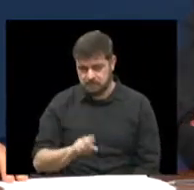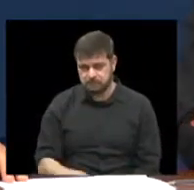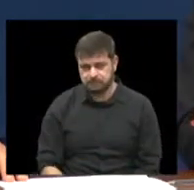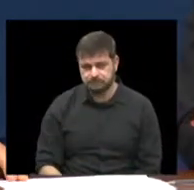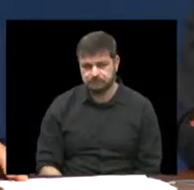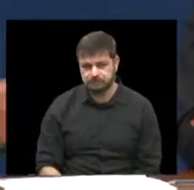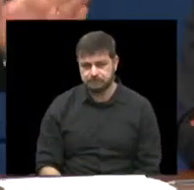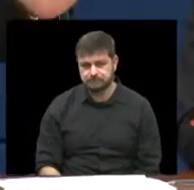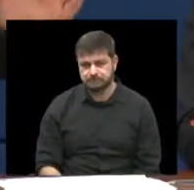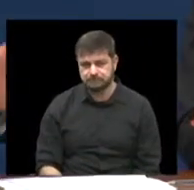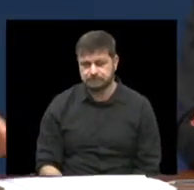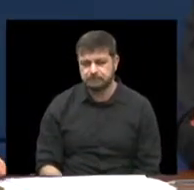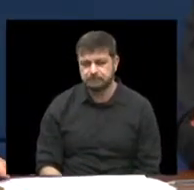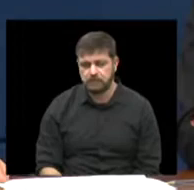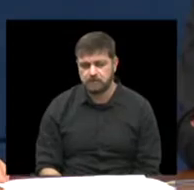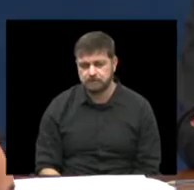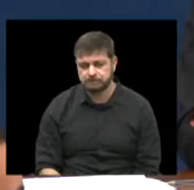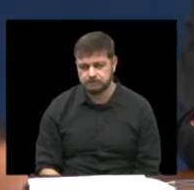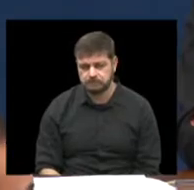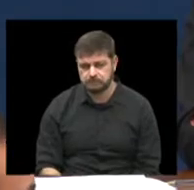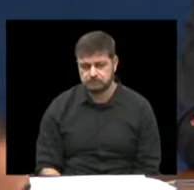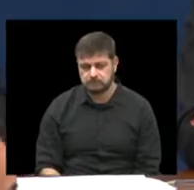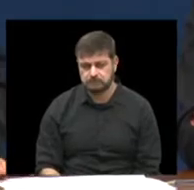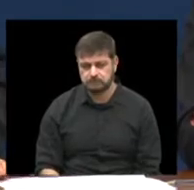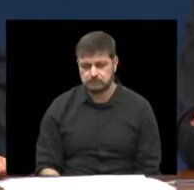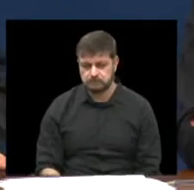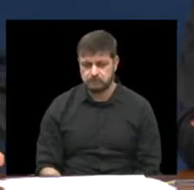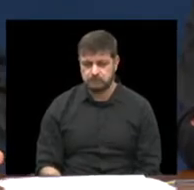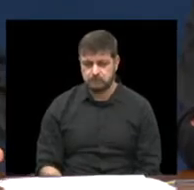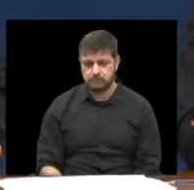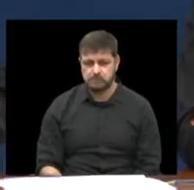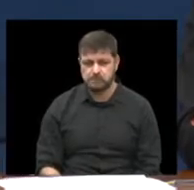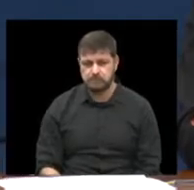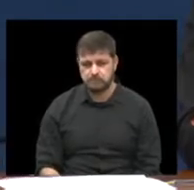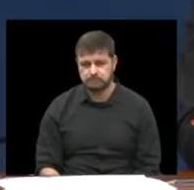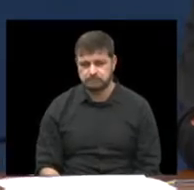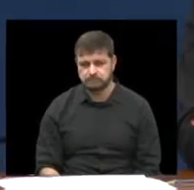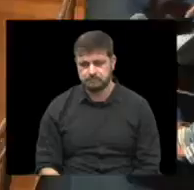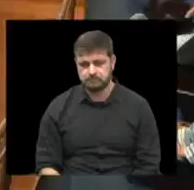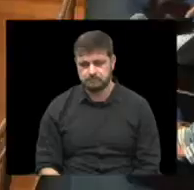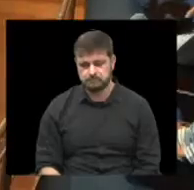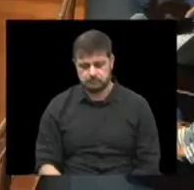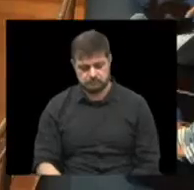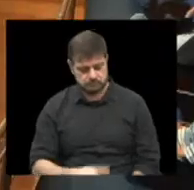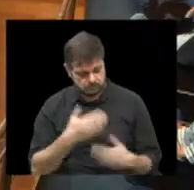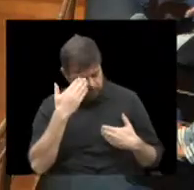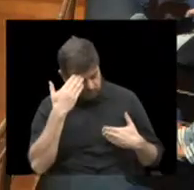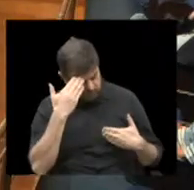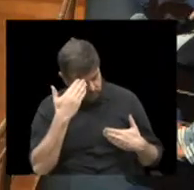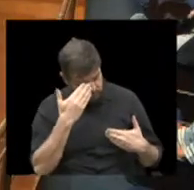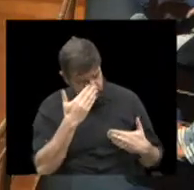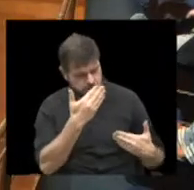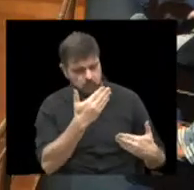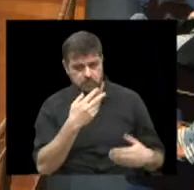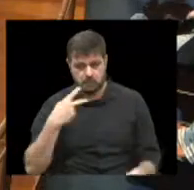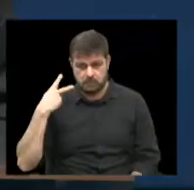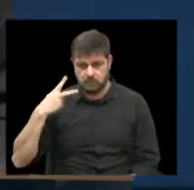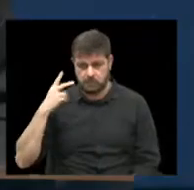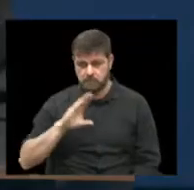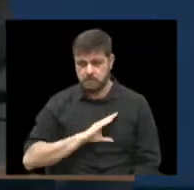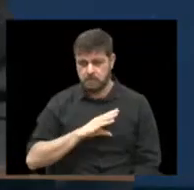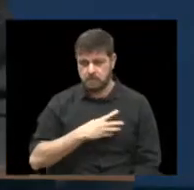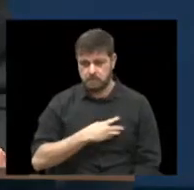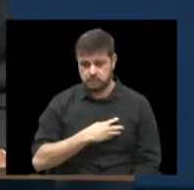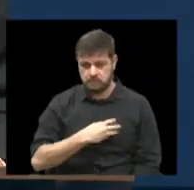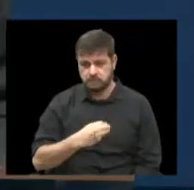governo federal, né? De vereadora líder, sempre líder, Gilberto Vermelho. Obrigado, Vossa Excelência, vereador Campos